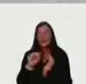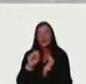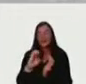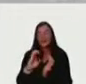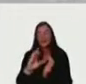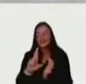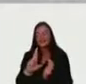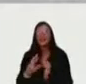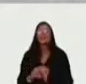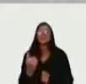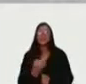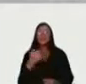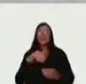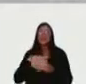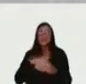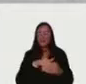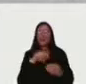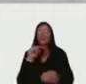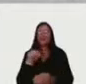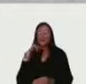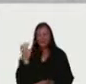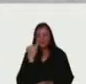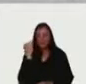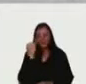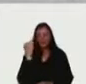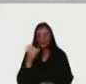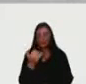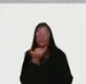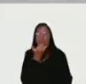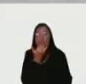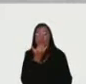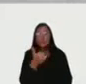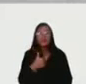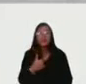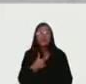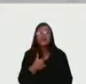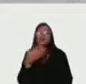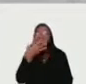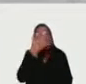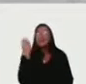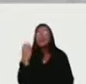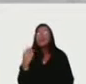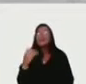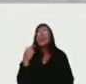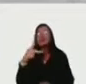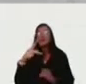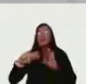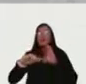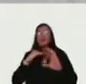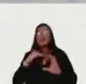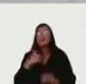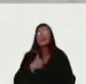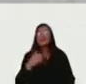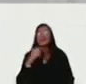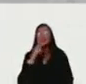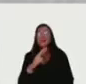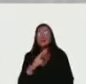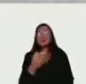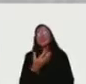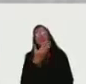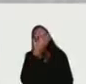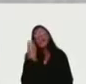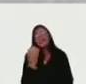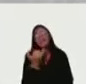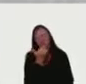né? Importantíssimo. Já quero me desculpar, acabei não te respondendo a mensagem. Vi você chegando aí que eu me toquei do que você tinha escrito, não tinha respondido, me